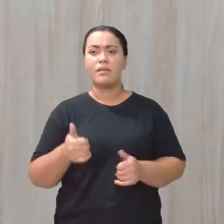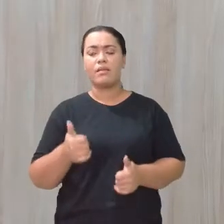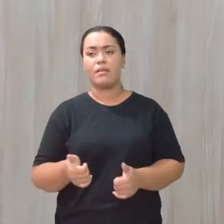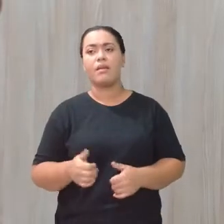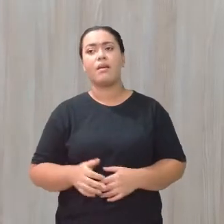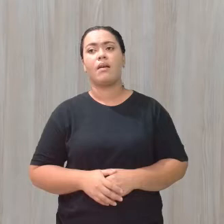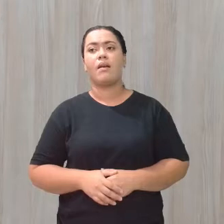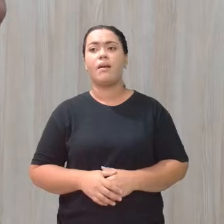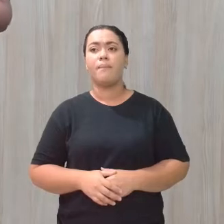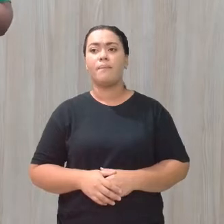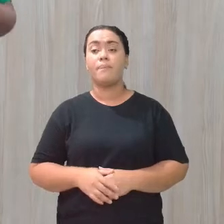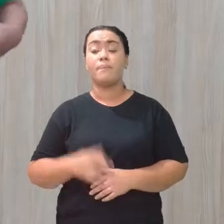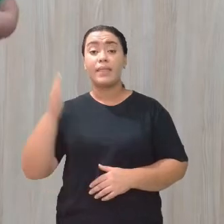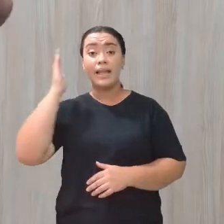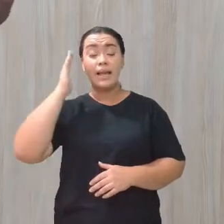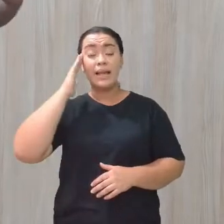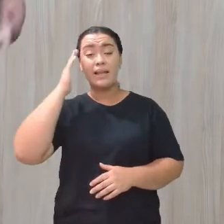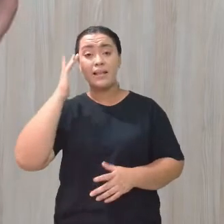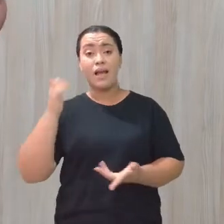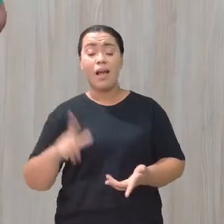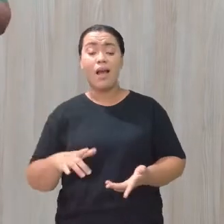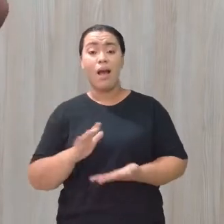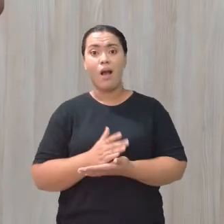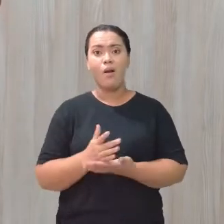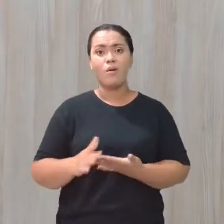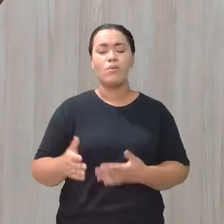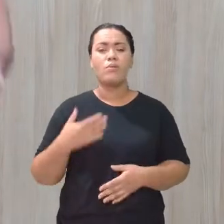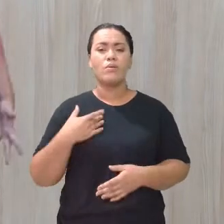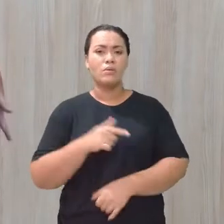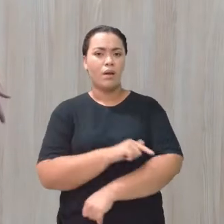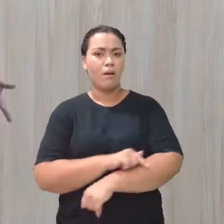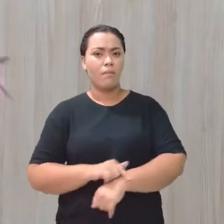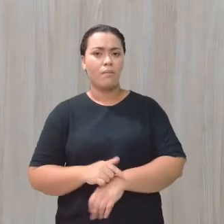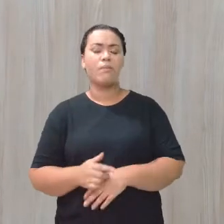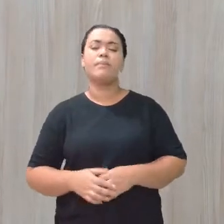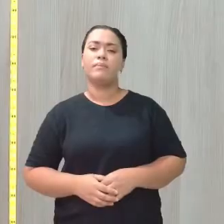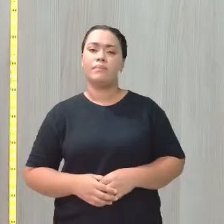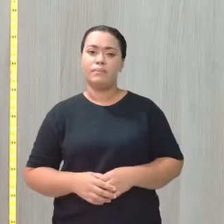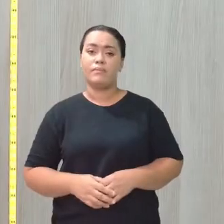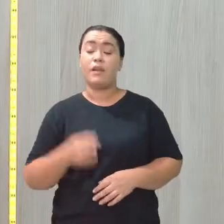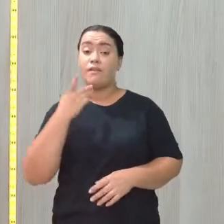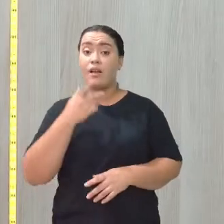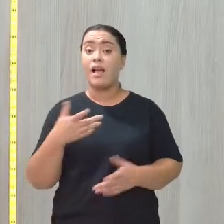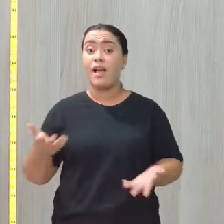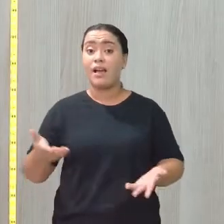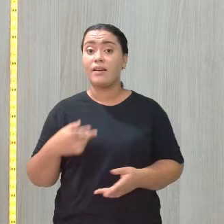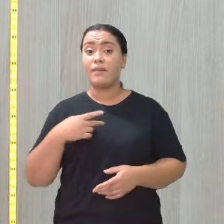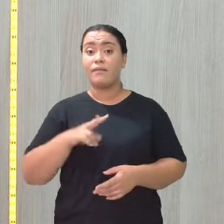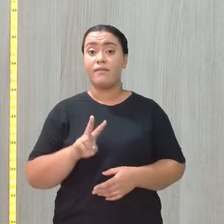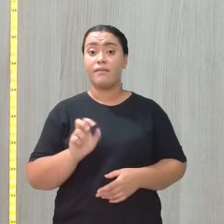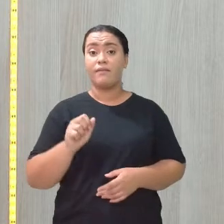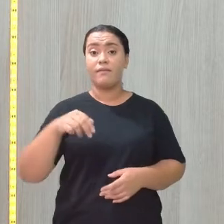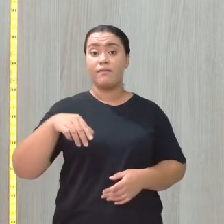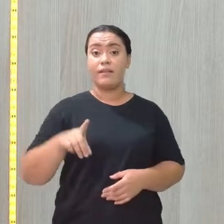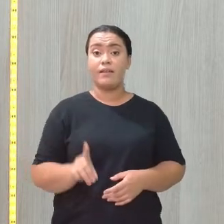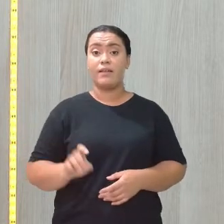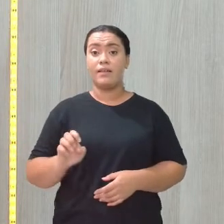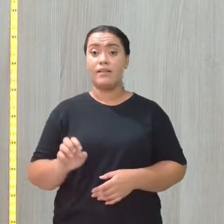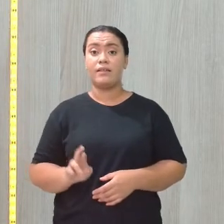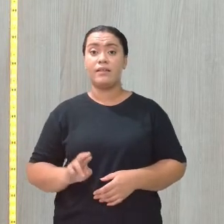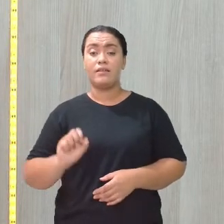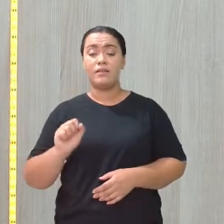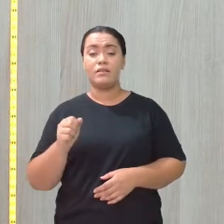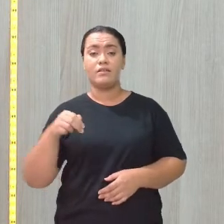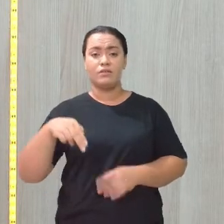com que as pessoas compreendam alguns comportamentos. Alguma participação, professora? Chegou aqui, professora Wanderson, nosso Wanderson participou